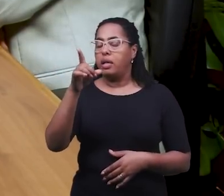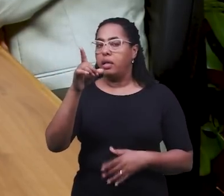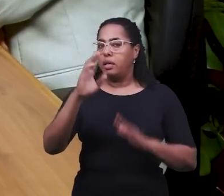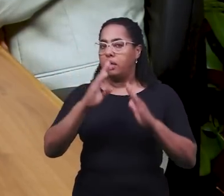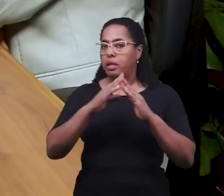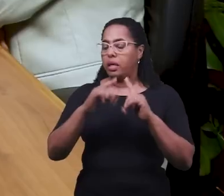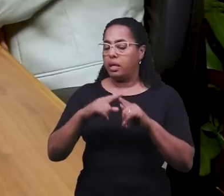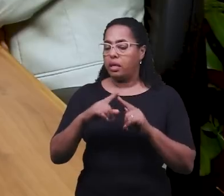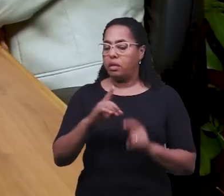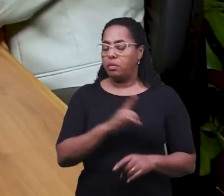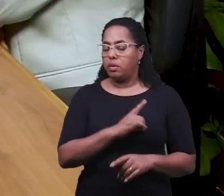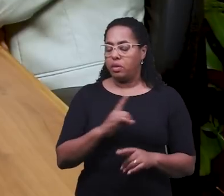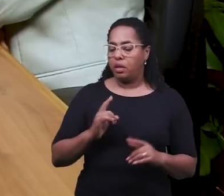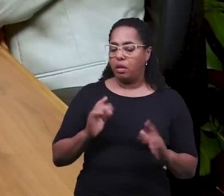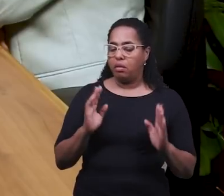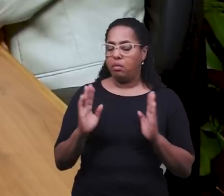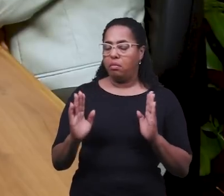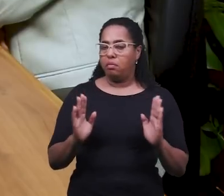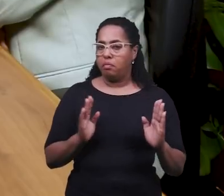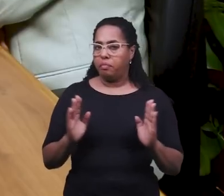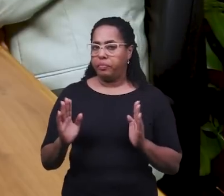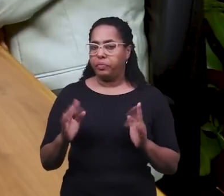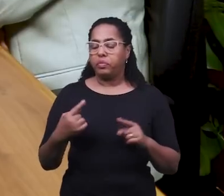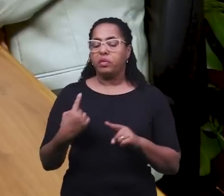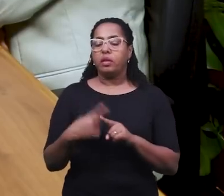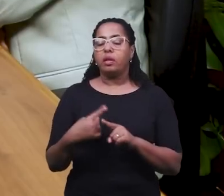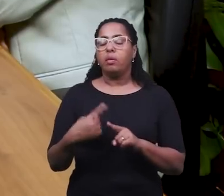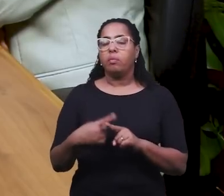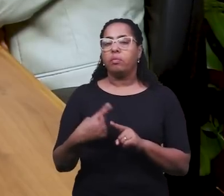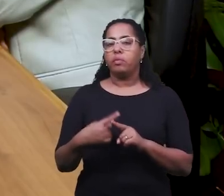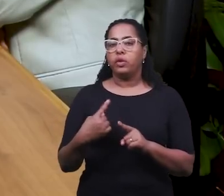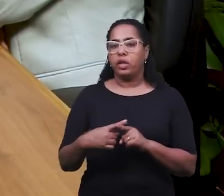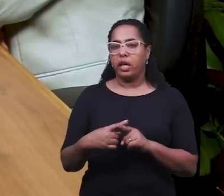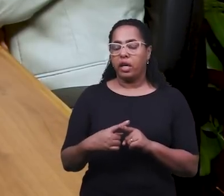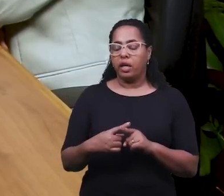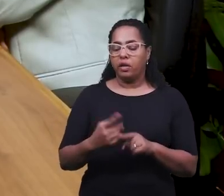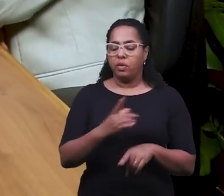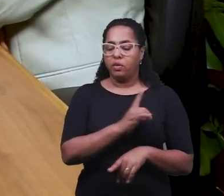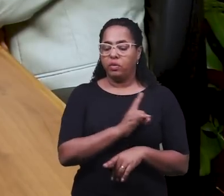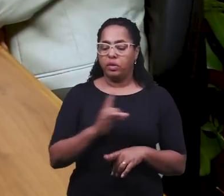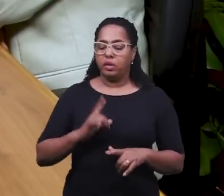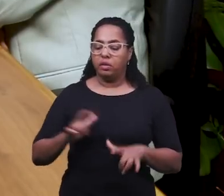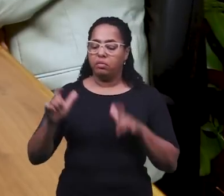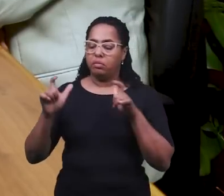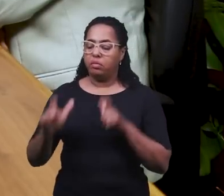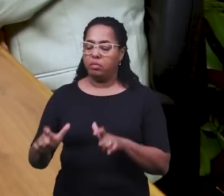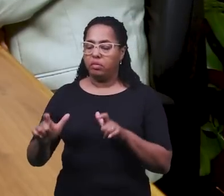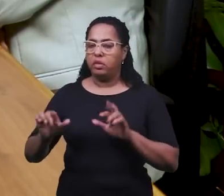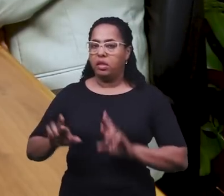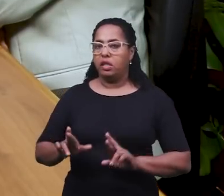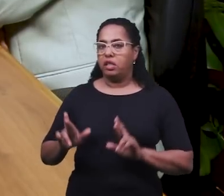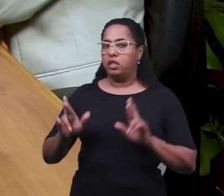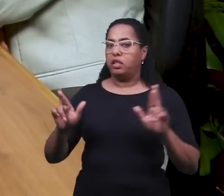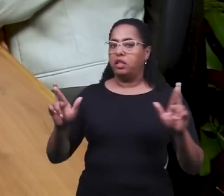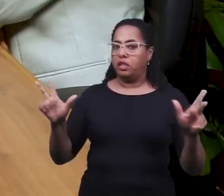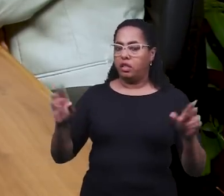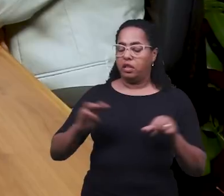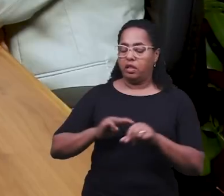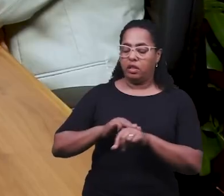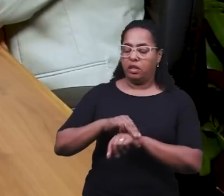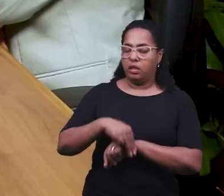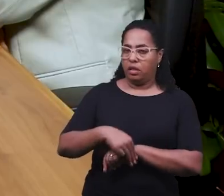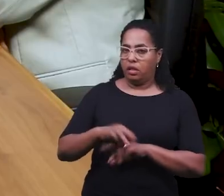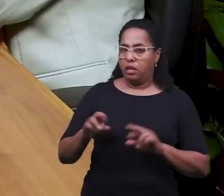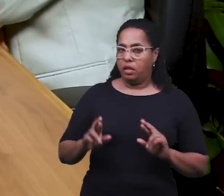lá naquela outra igreja, vai precisar de um certo tempo. Porque o diaconato é local. É diferente de